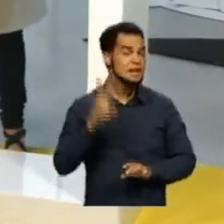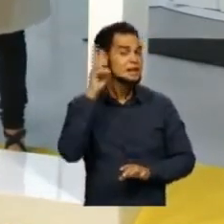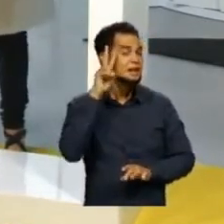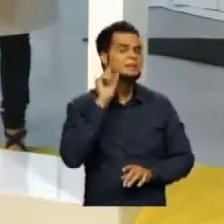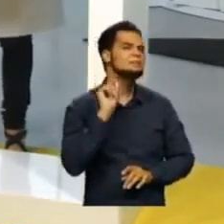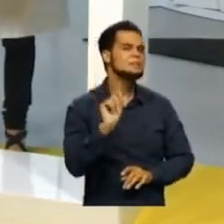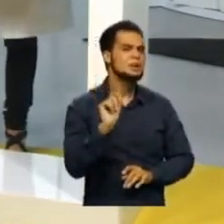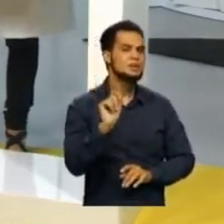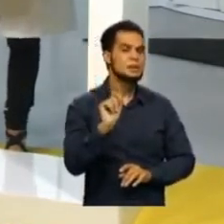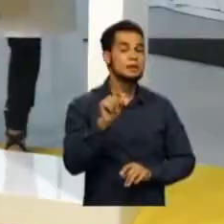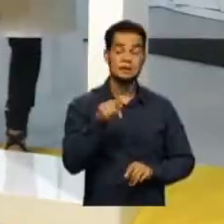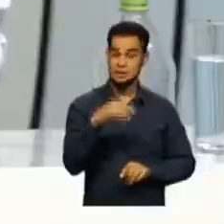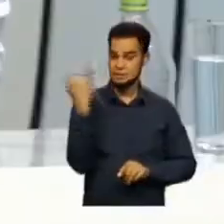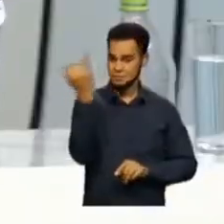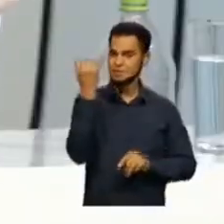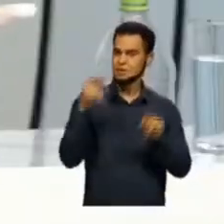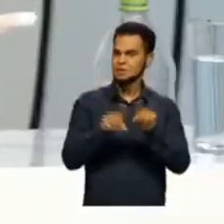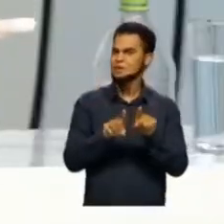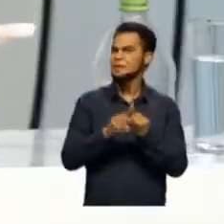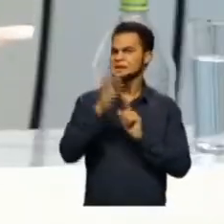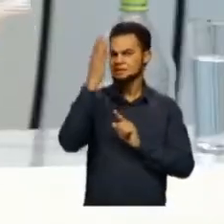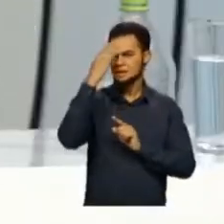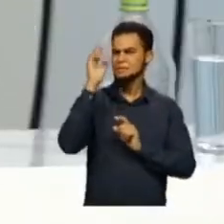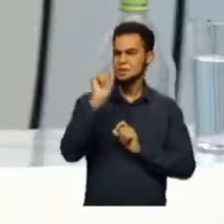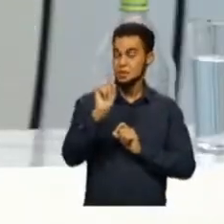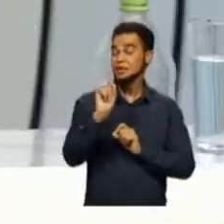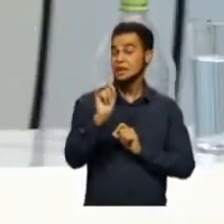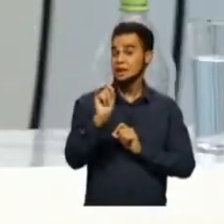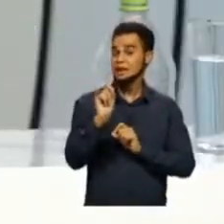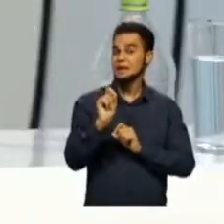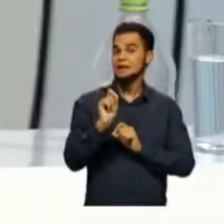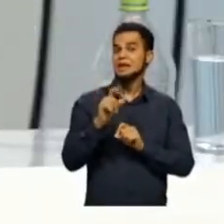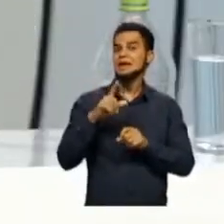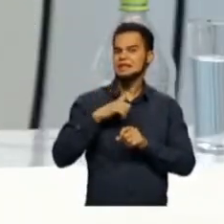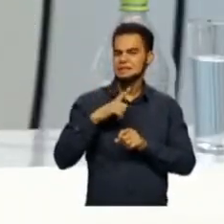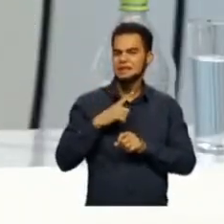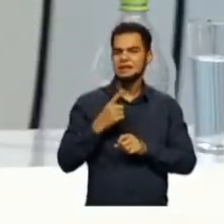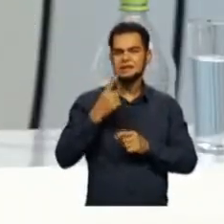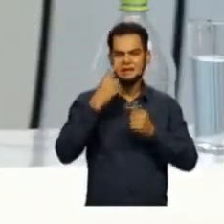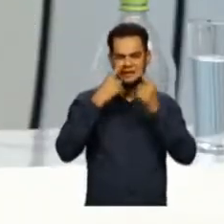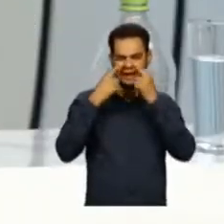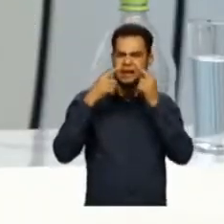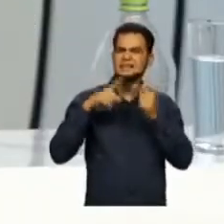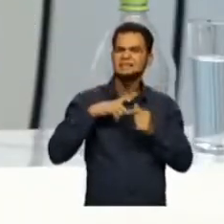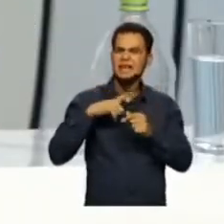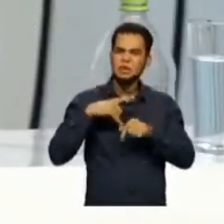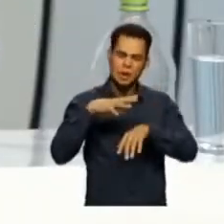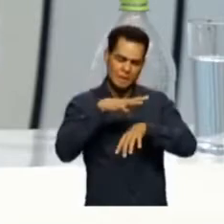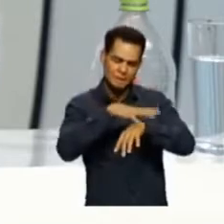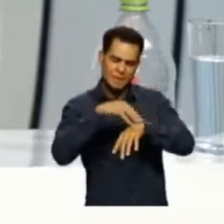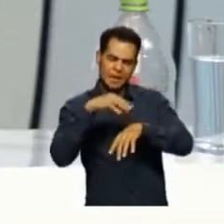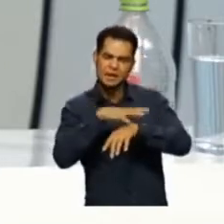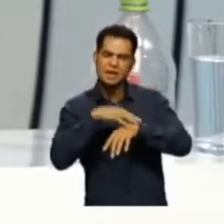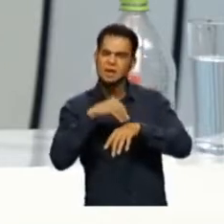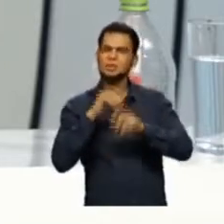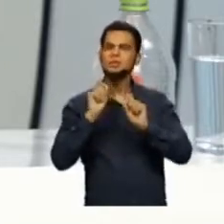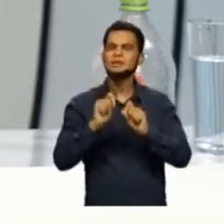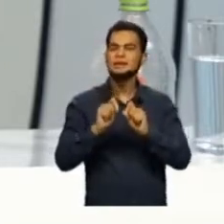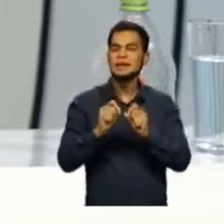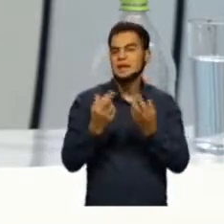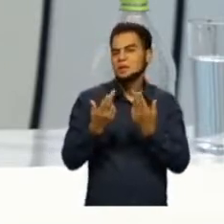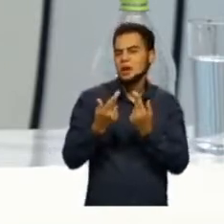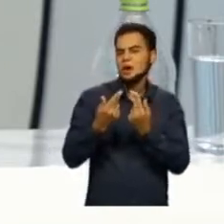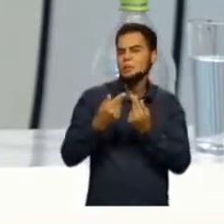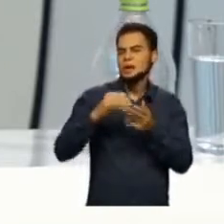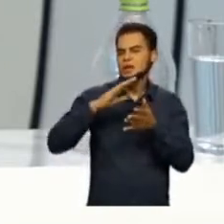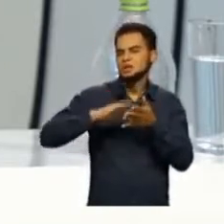nasais, nela nós vamos encontrar pelos, células ciliares, que vai servir para filtrar o ar